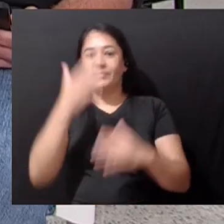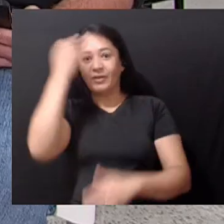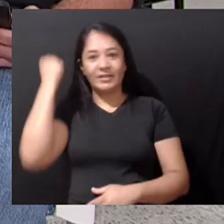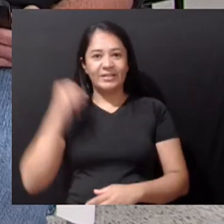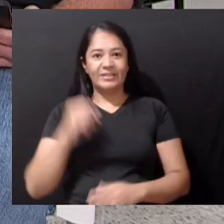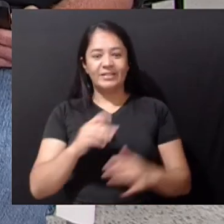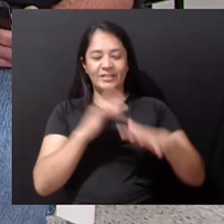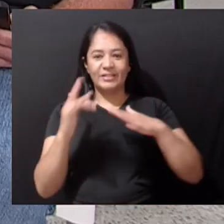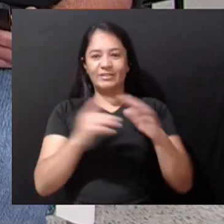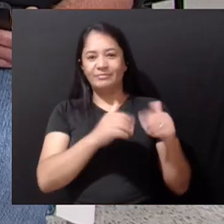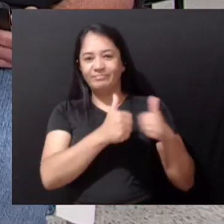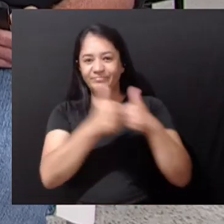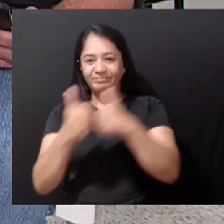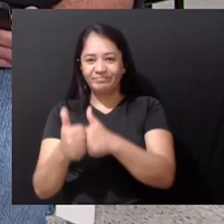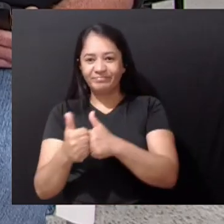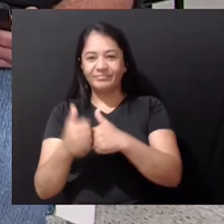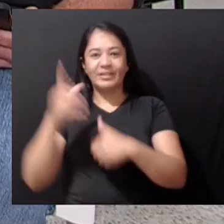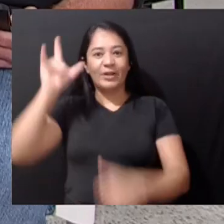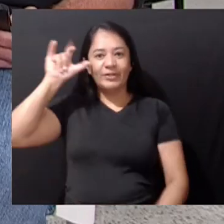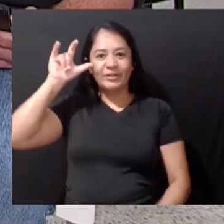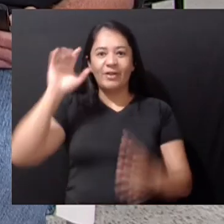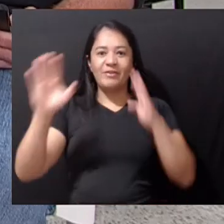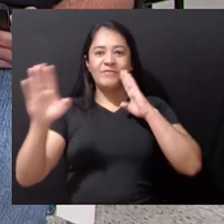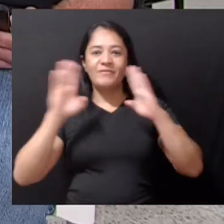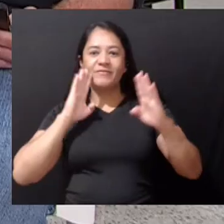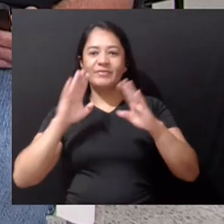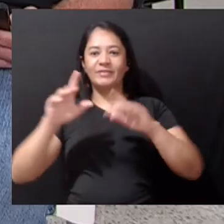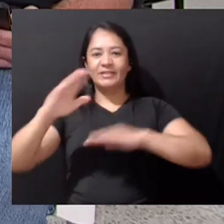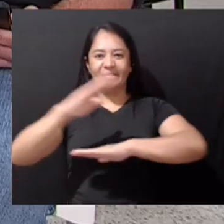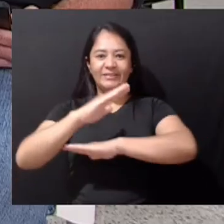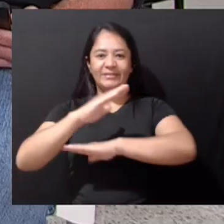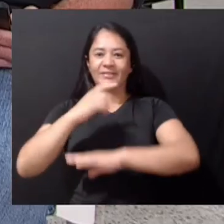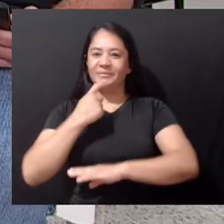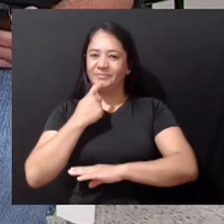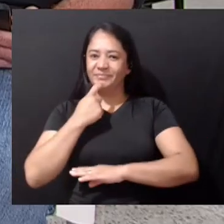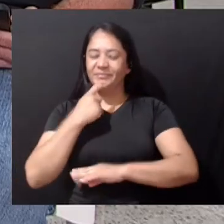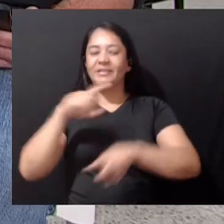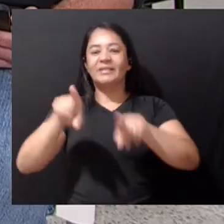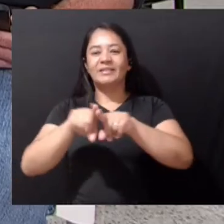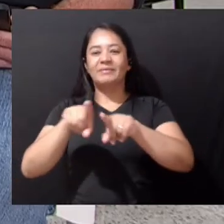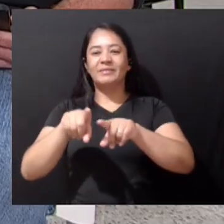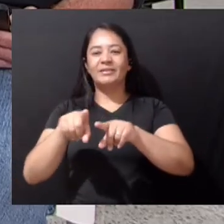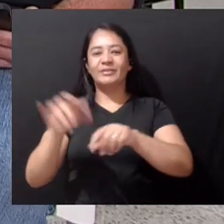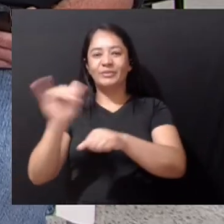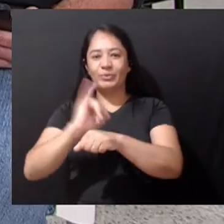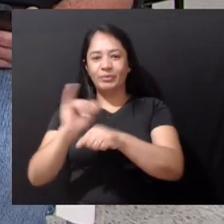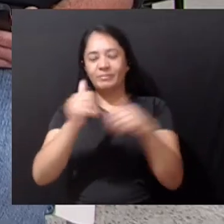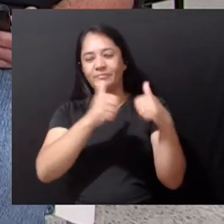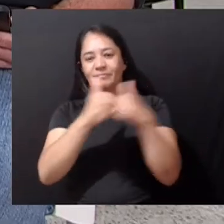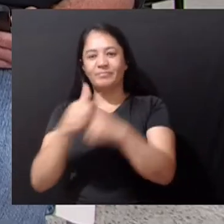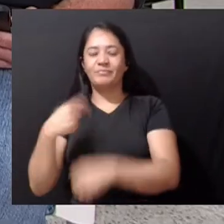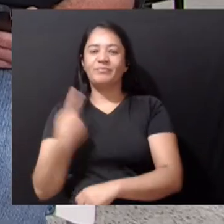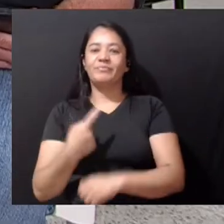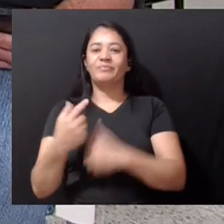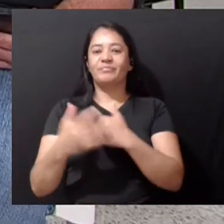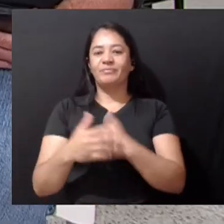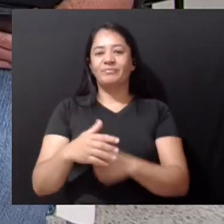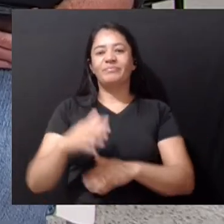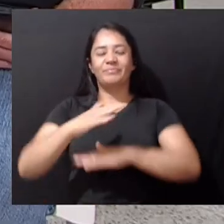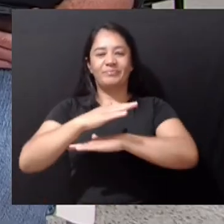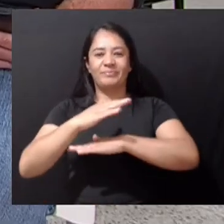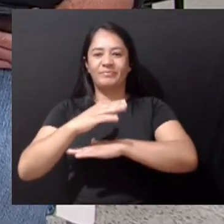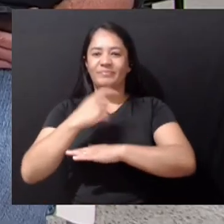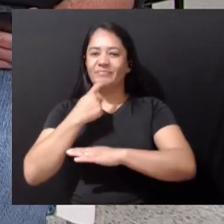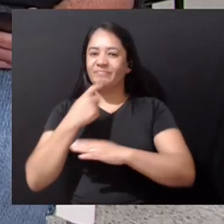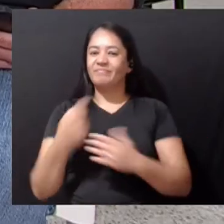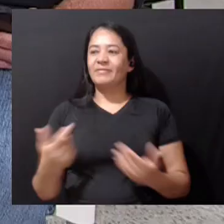no Instagram, no Facebook, TV Câmara Campinas, e também nos acompanhar no YouTube, no nosso canal TV Câmara Campinas, que lá tem toda a